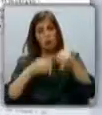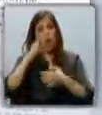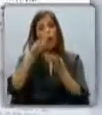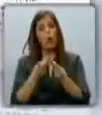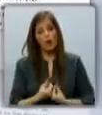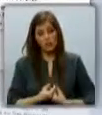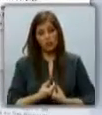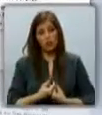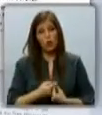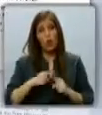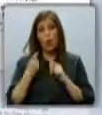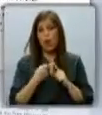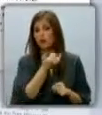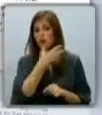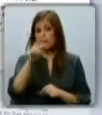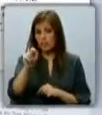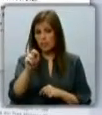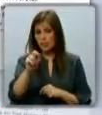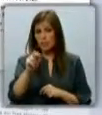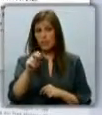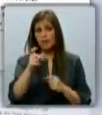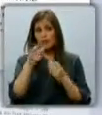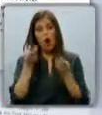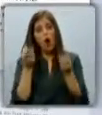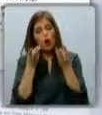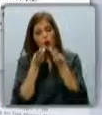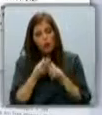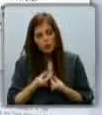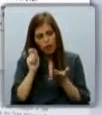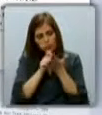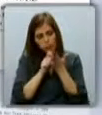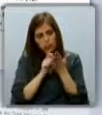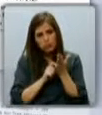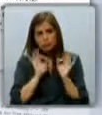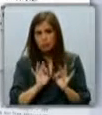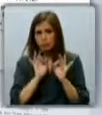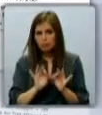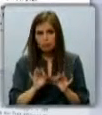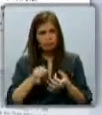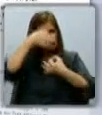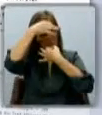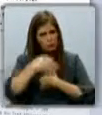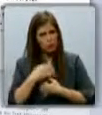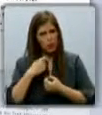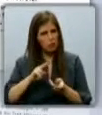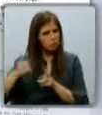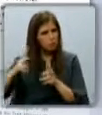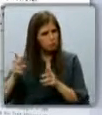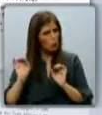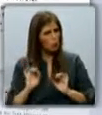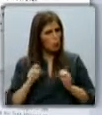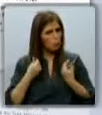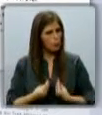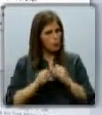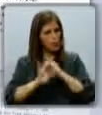que no ano de 2013 os registros contabilísticos não asseguravam a fiabilidade e integridade das operações